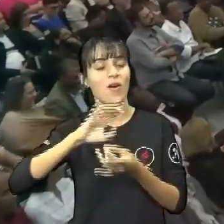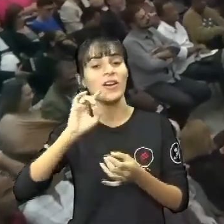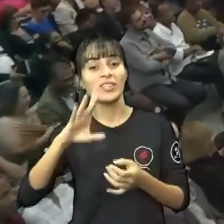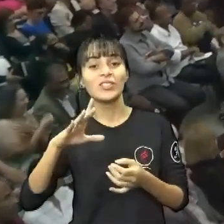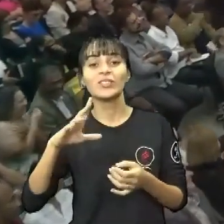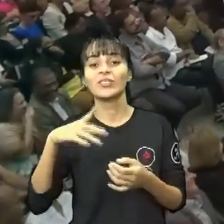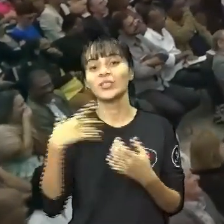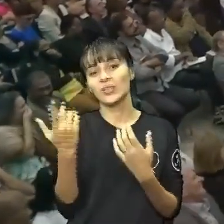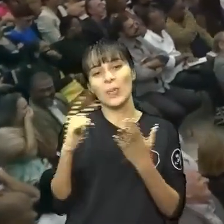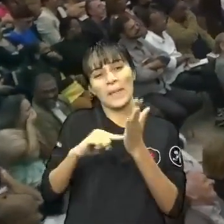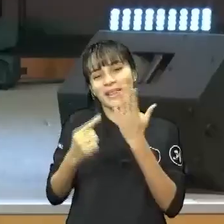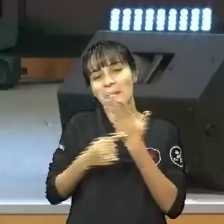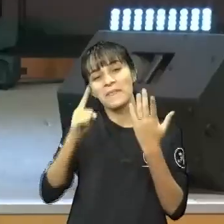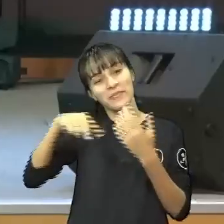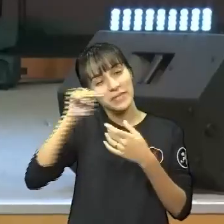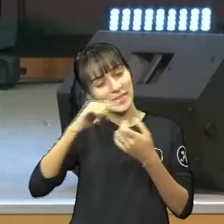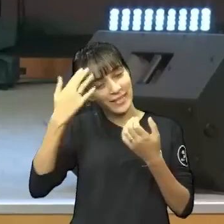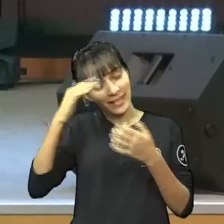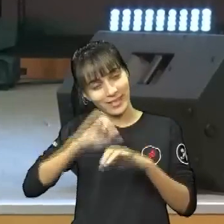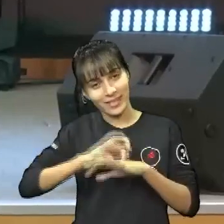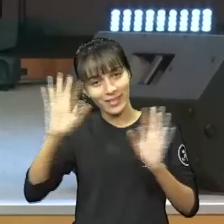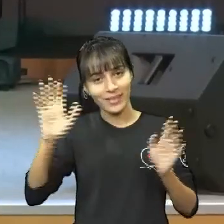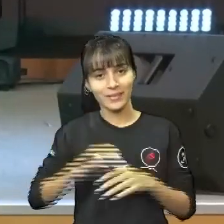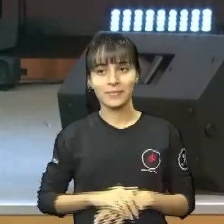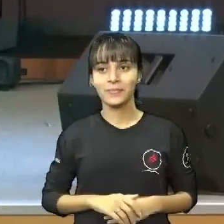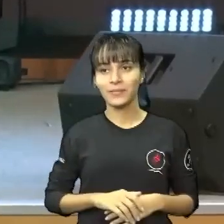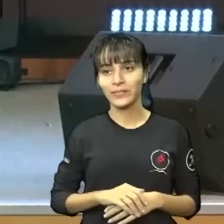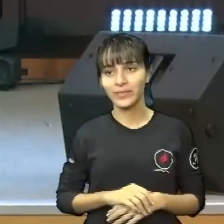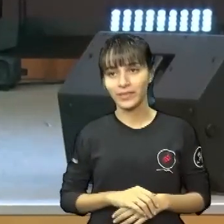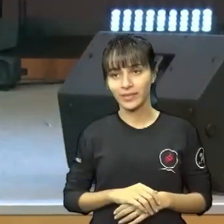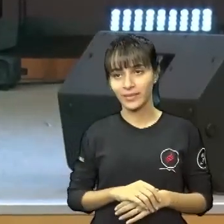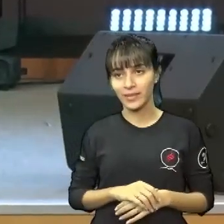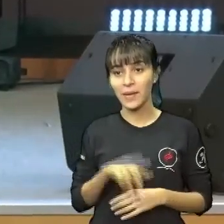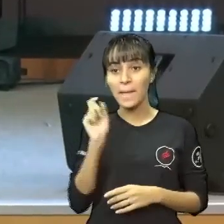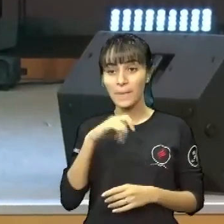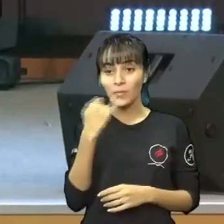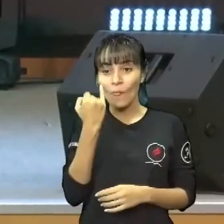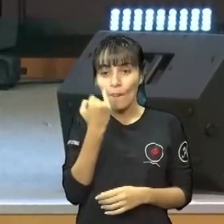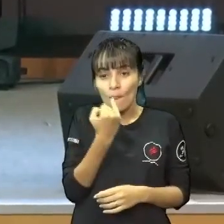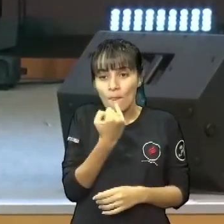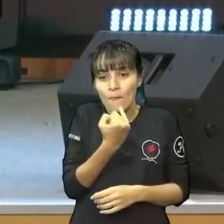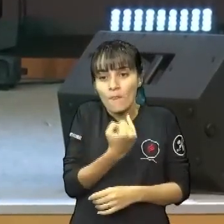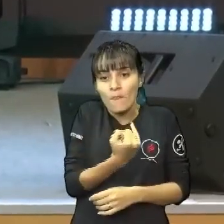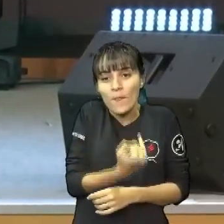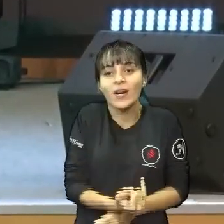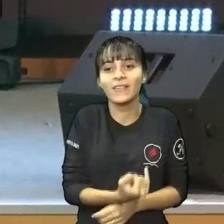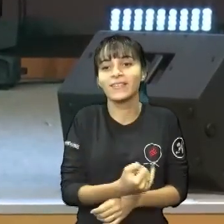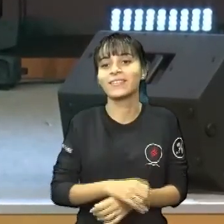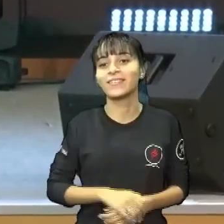uma figura de linguagem para você entender você pode ser Magrinho enxutinho